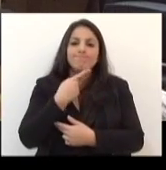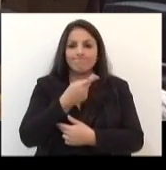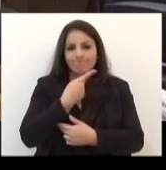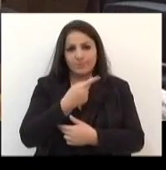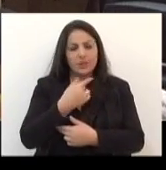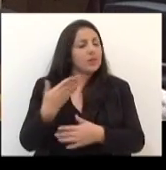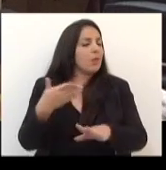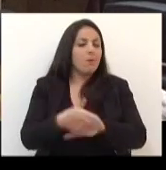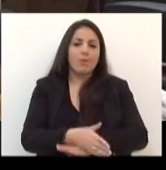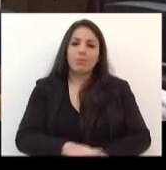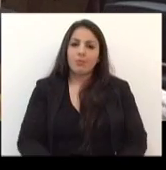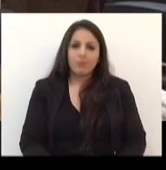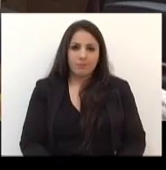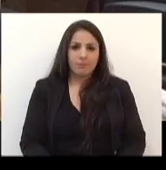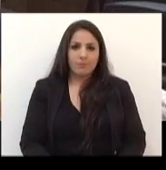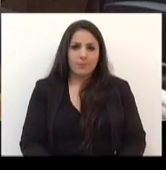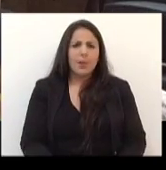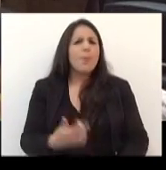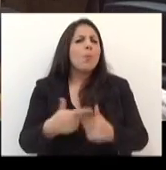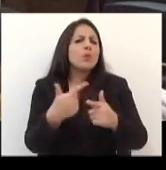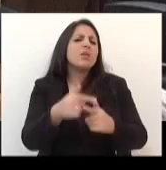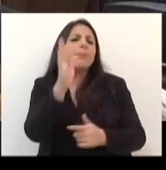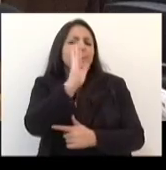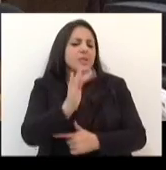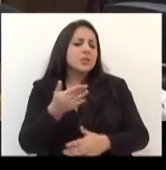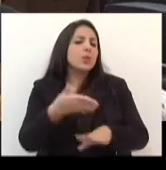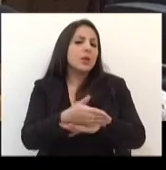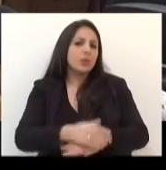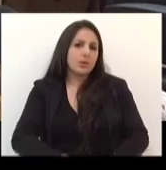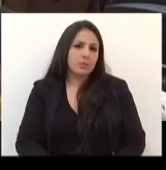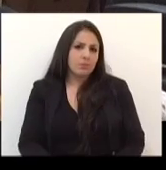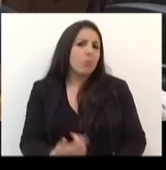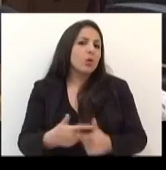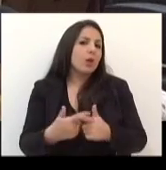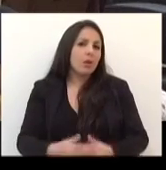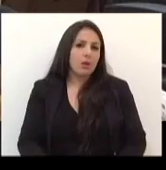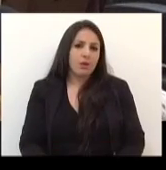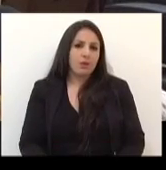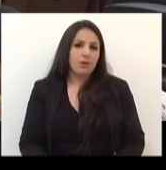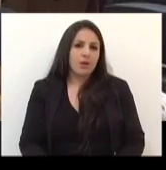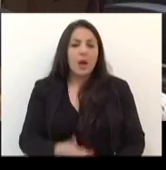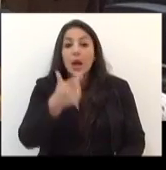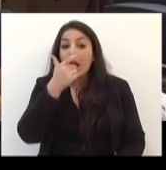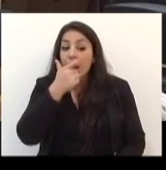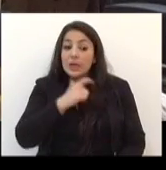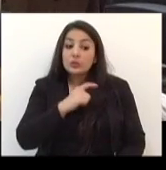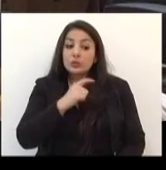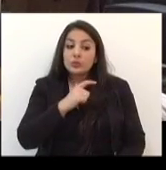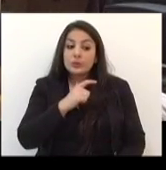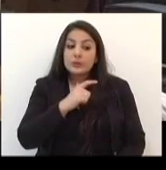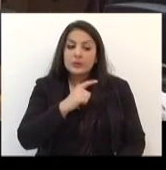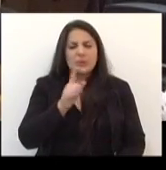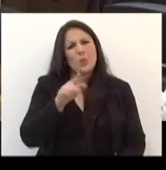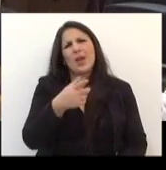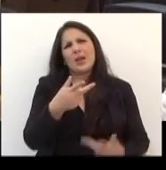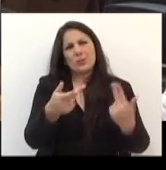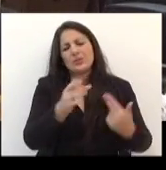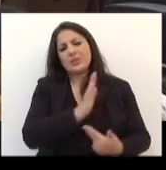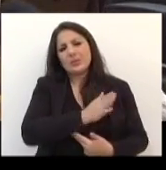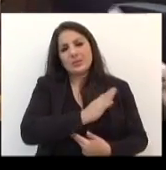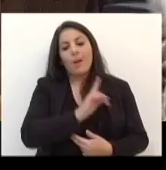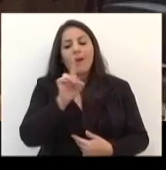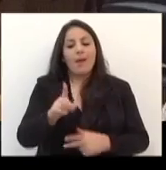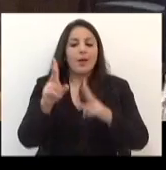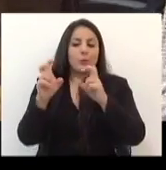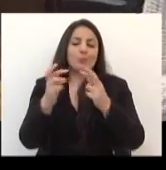certo? Não entra. E por que o Brasil entra? Não é questão de coração, é questão de